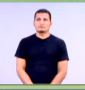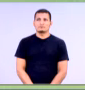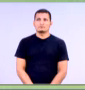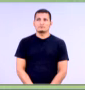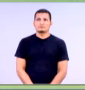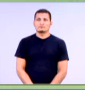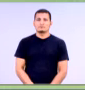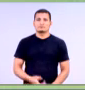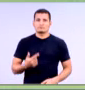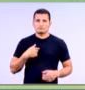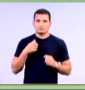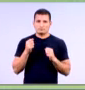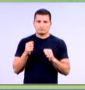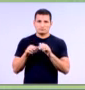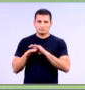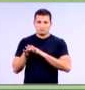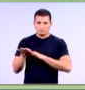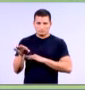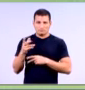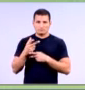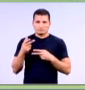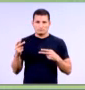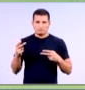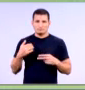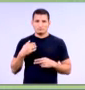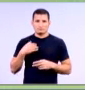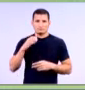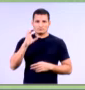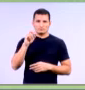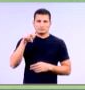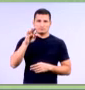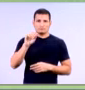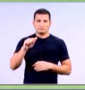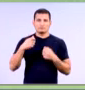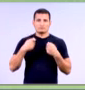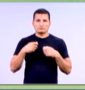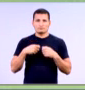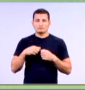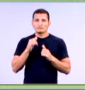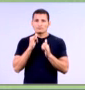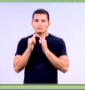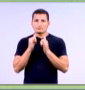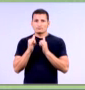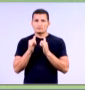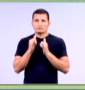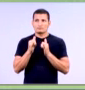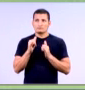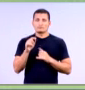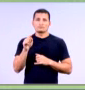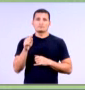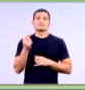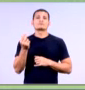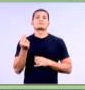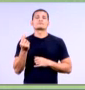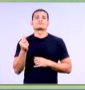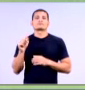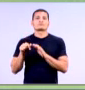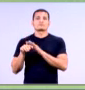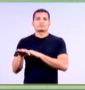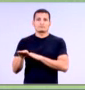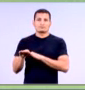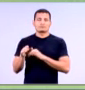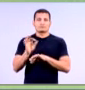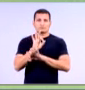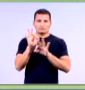Para eu poder depositar alguma coisa na minha conta, eu preciso informar para a minha conta o valor do meu depósito.